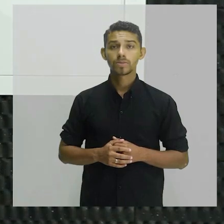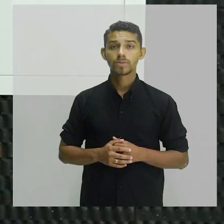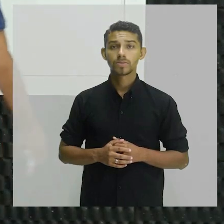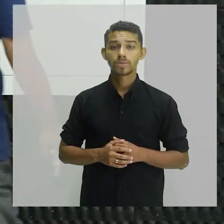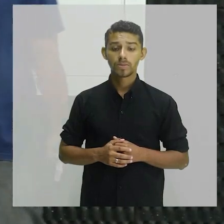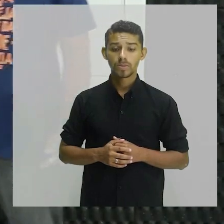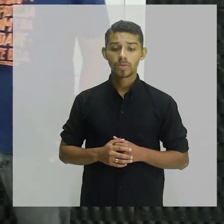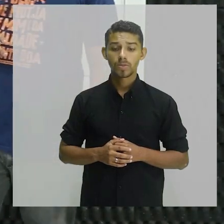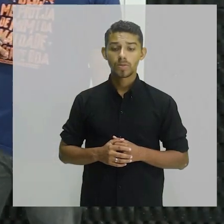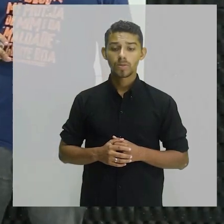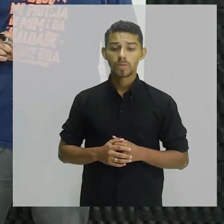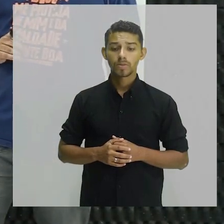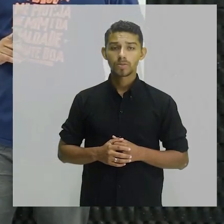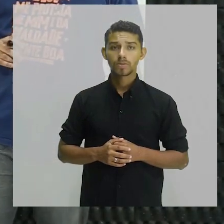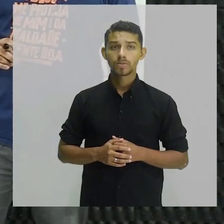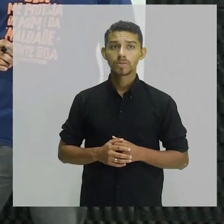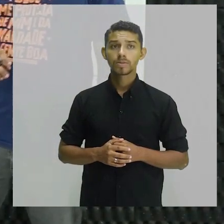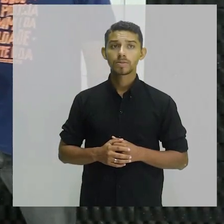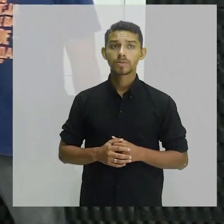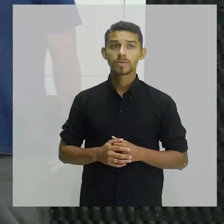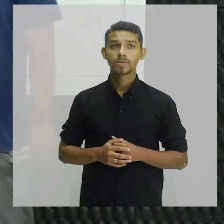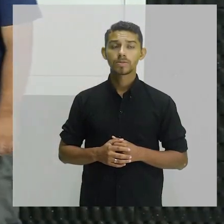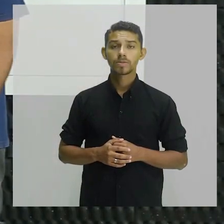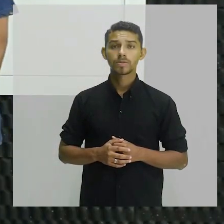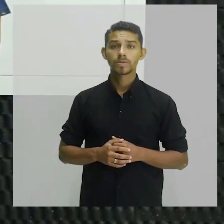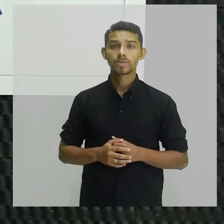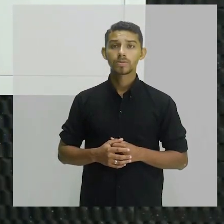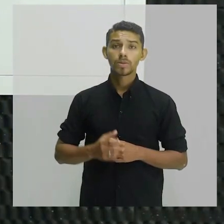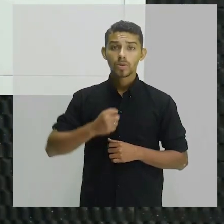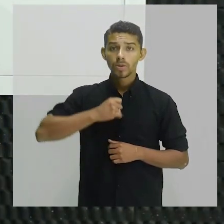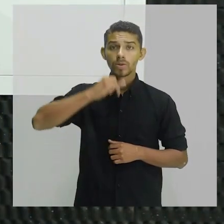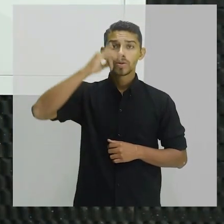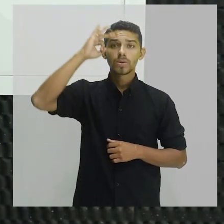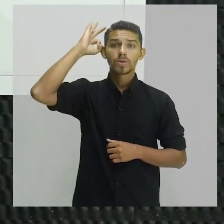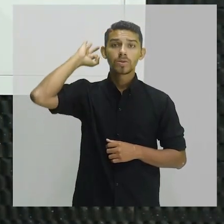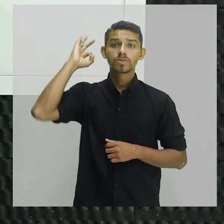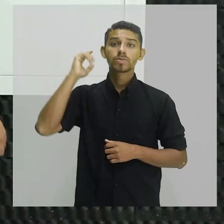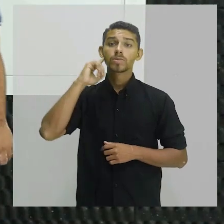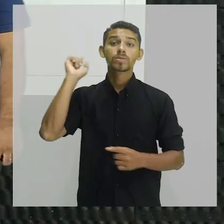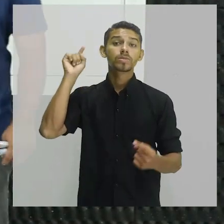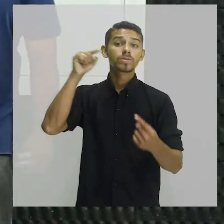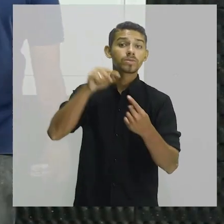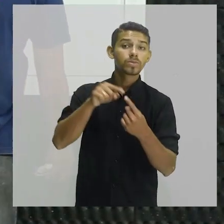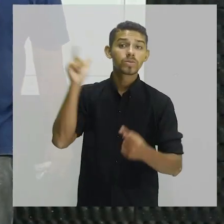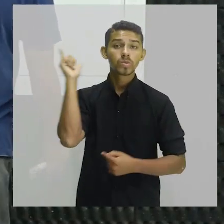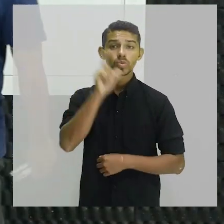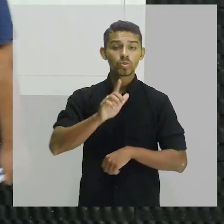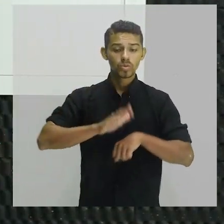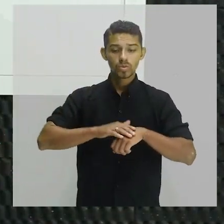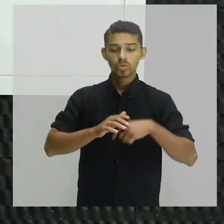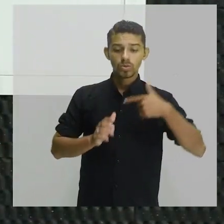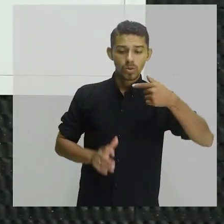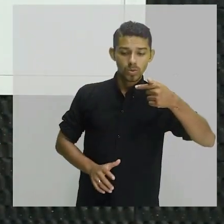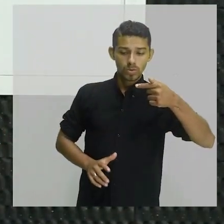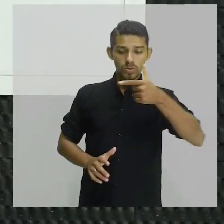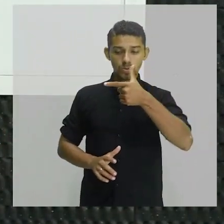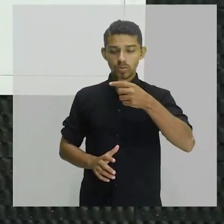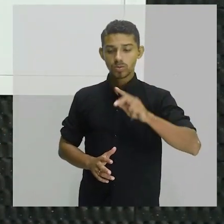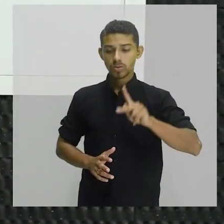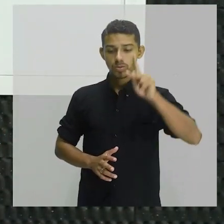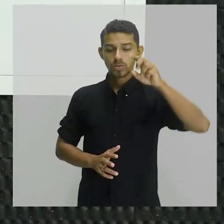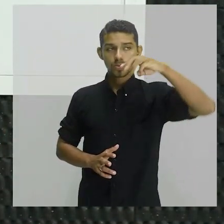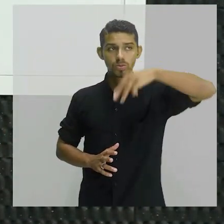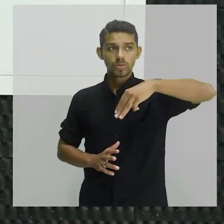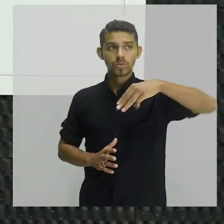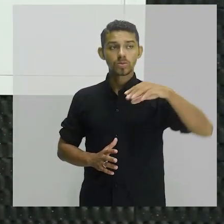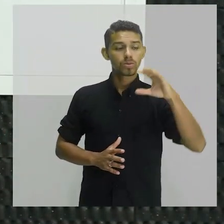segundo ao quadrado. Trata-se de aceleração, até atingir a velocidade de 72 km por hora. Então ele